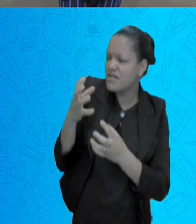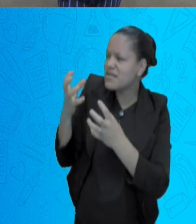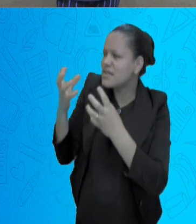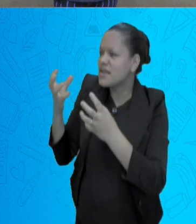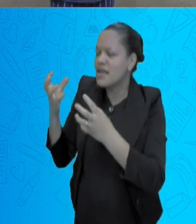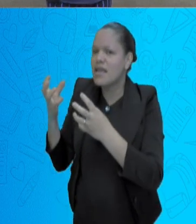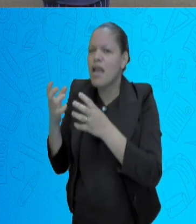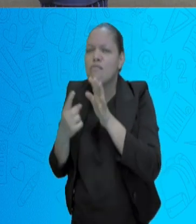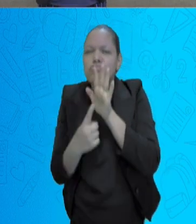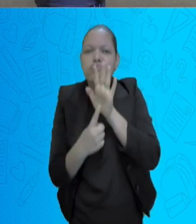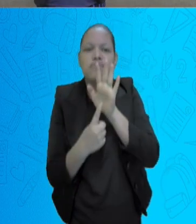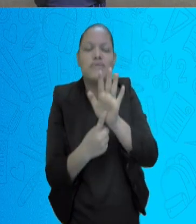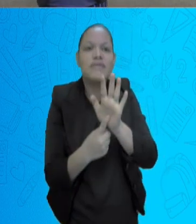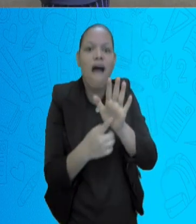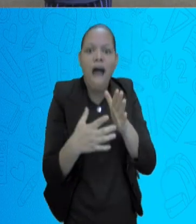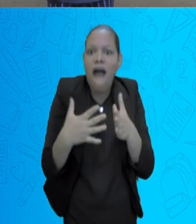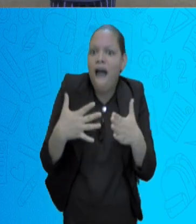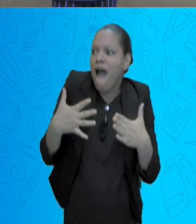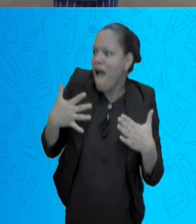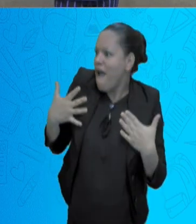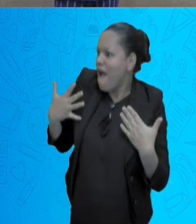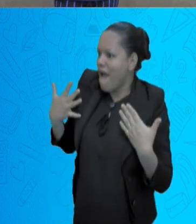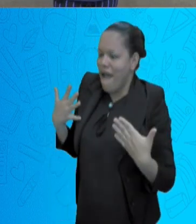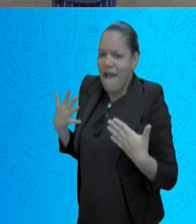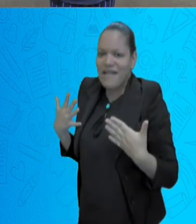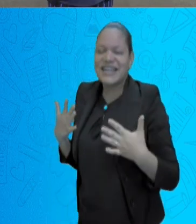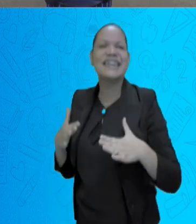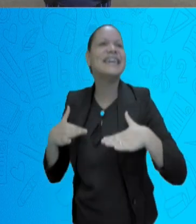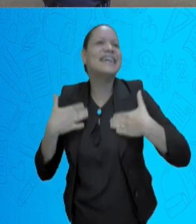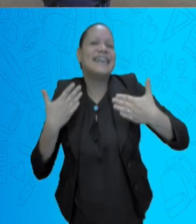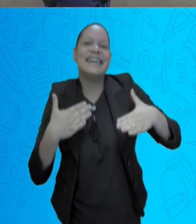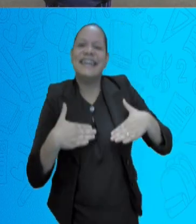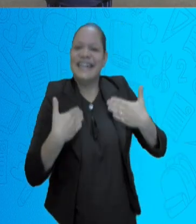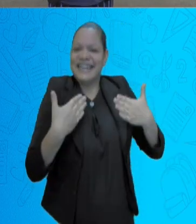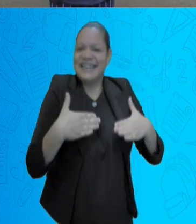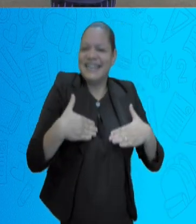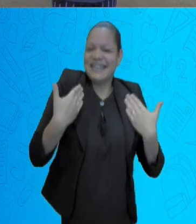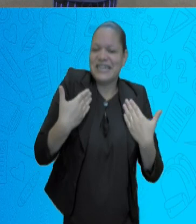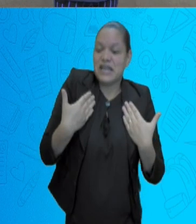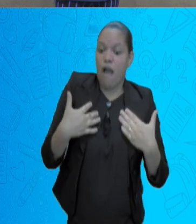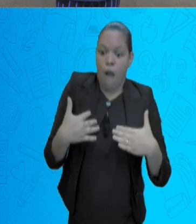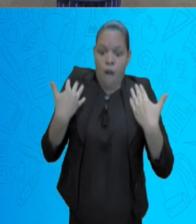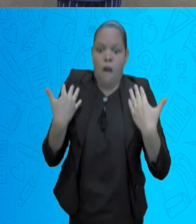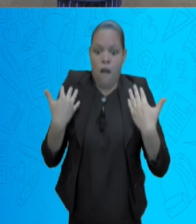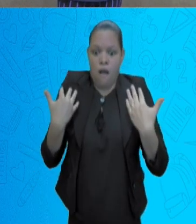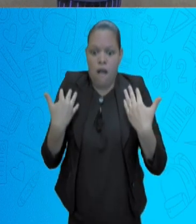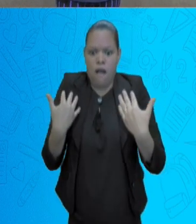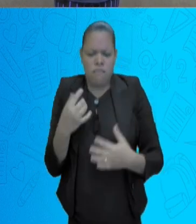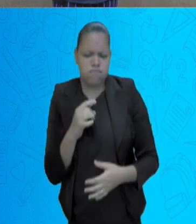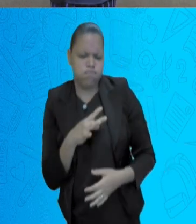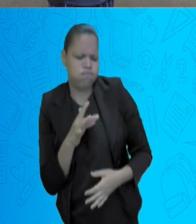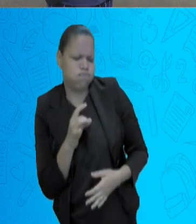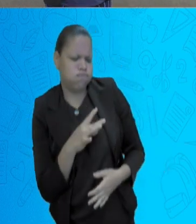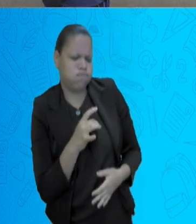admiração, alegria, susto, medo, eu uso o sinal